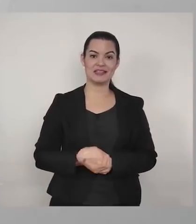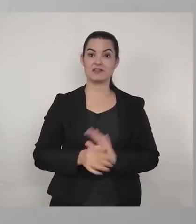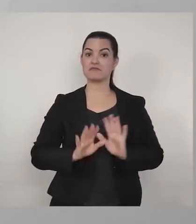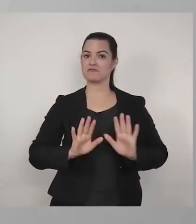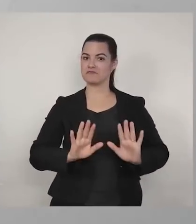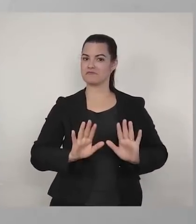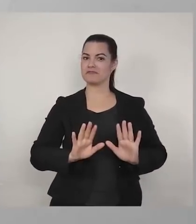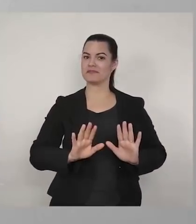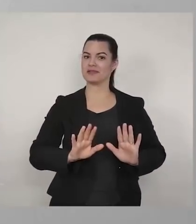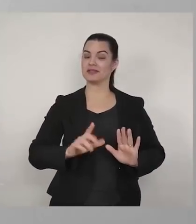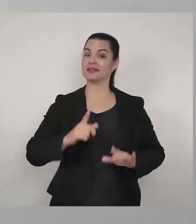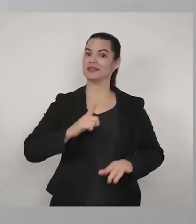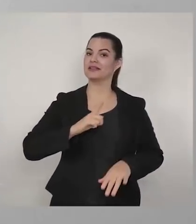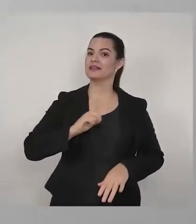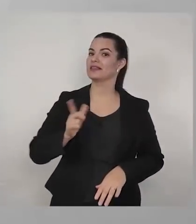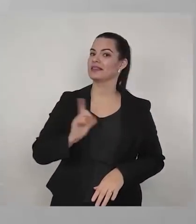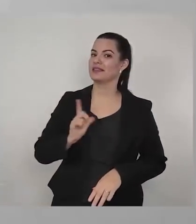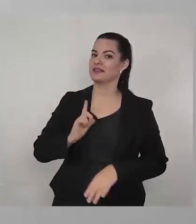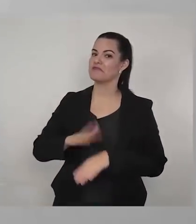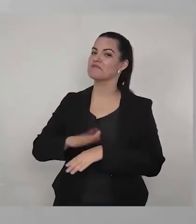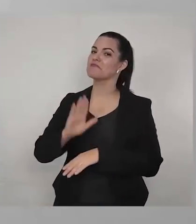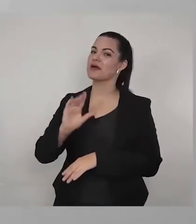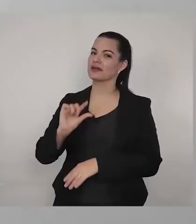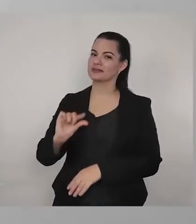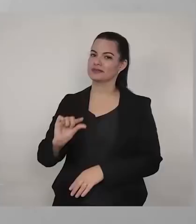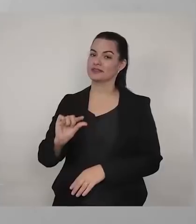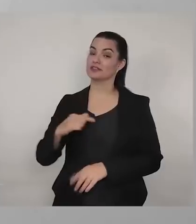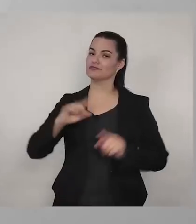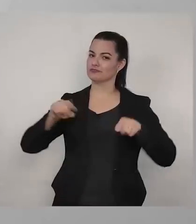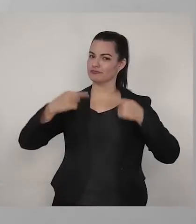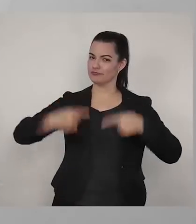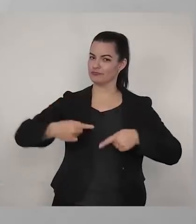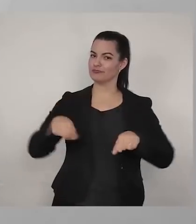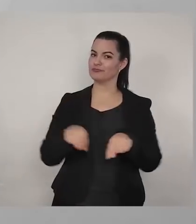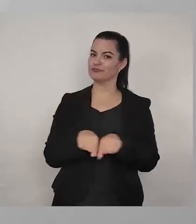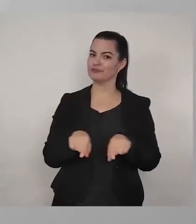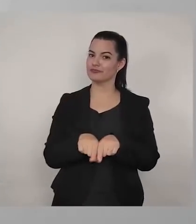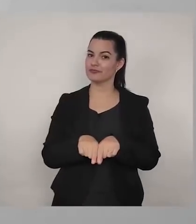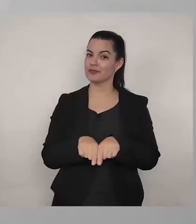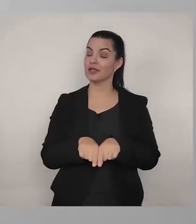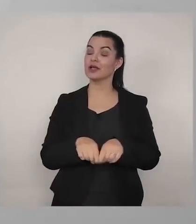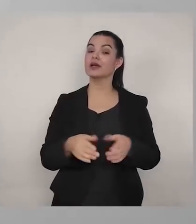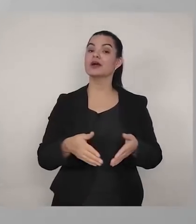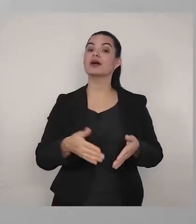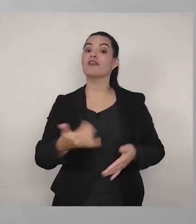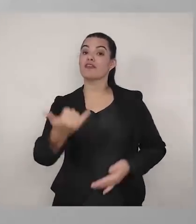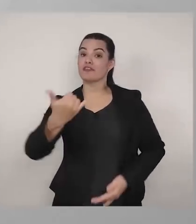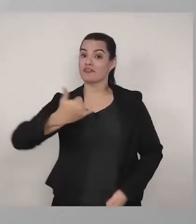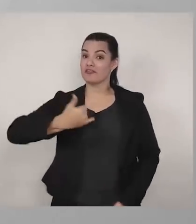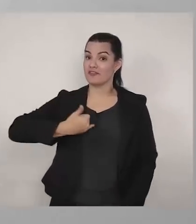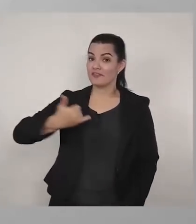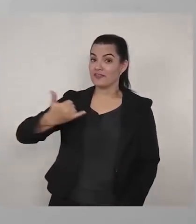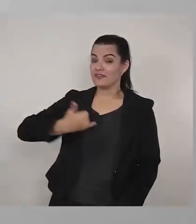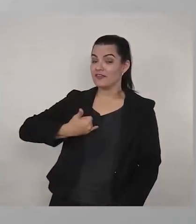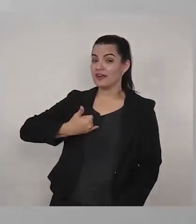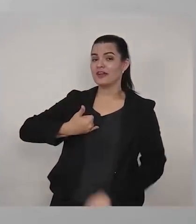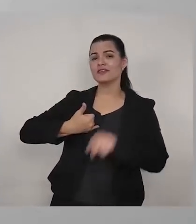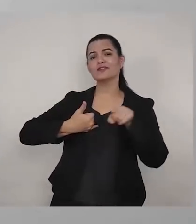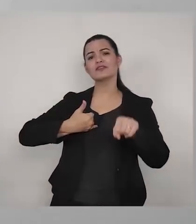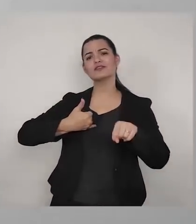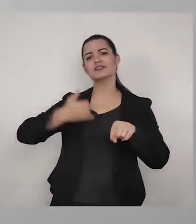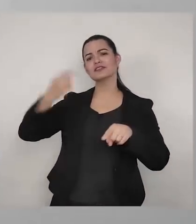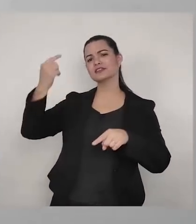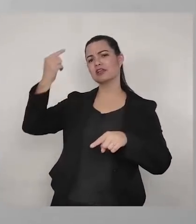Só que tem mais uma coisa que eu quero te desafiar. Eu quero que você me diga o que você pensa a